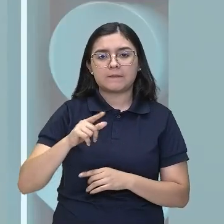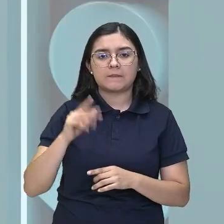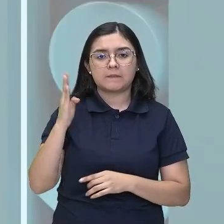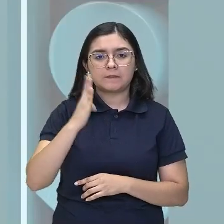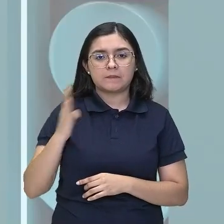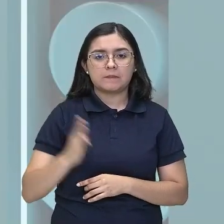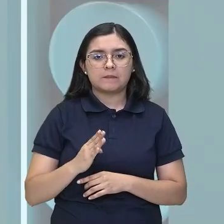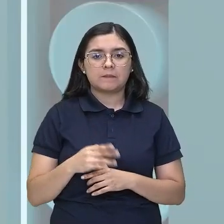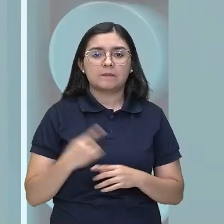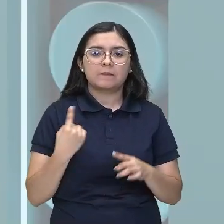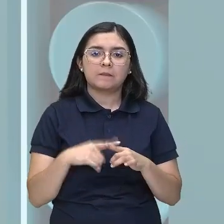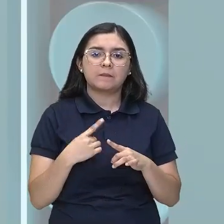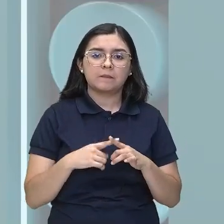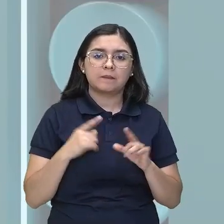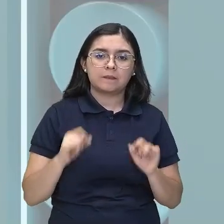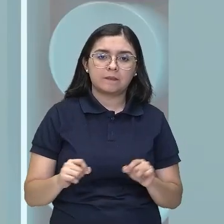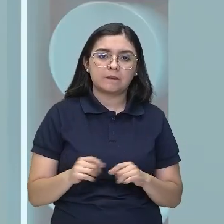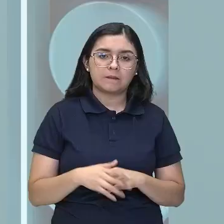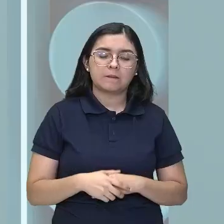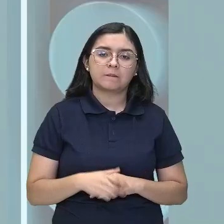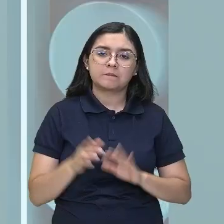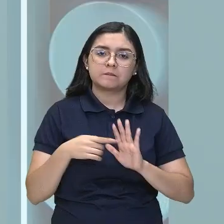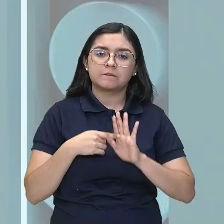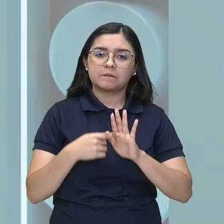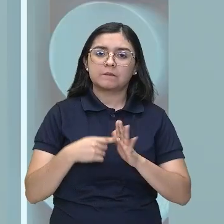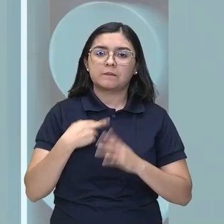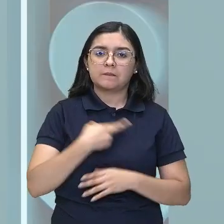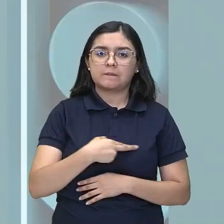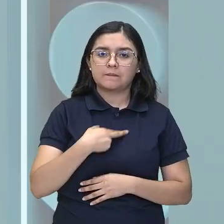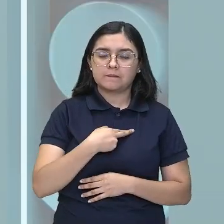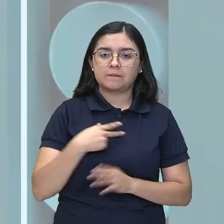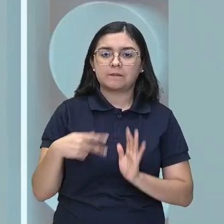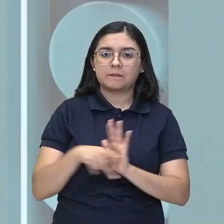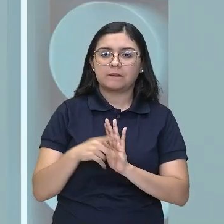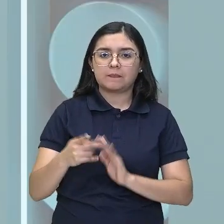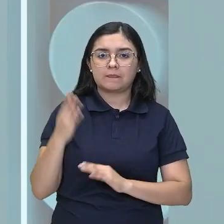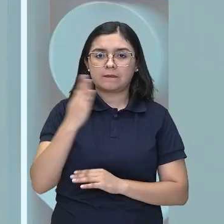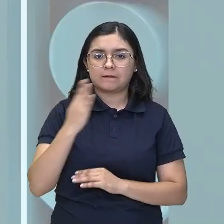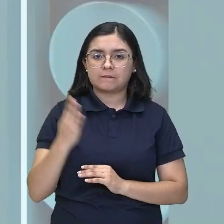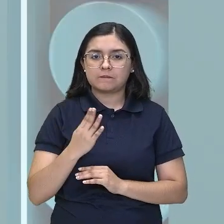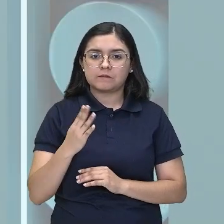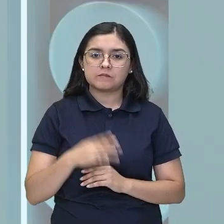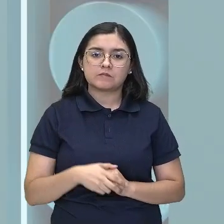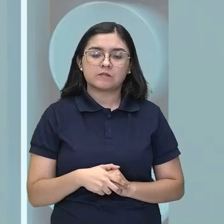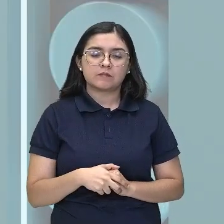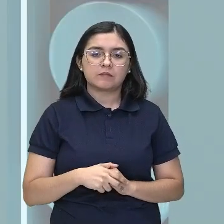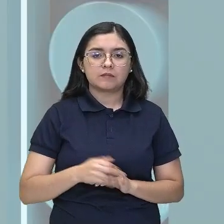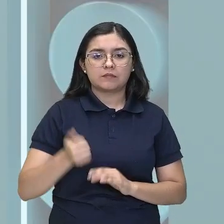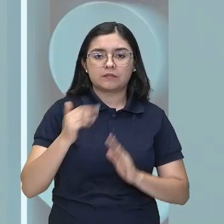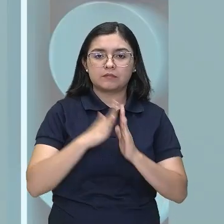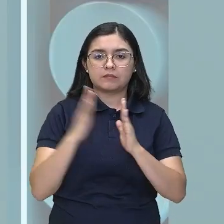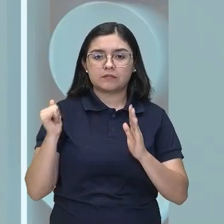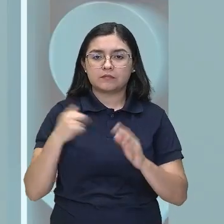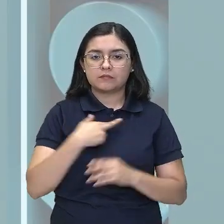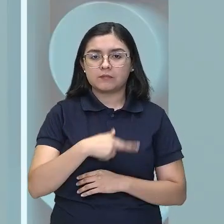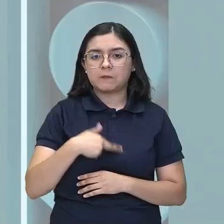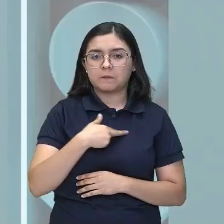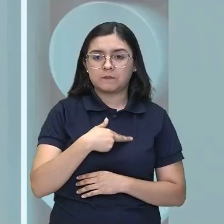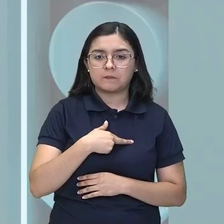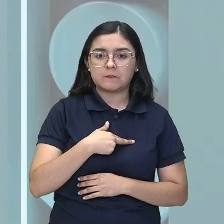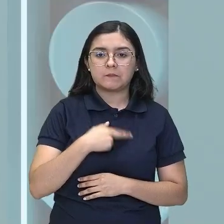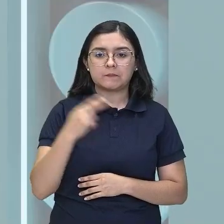ser pelo fato, claro, de que inaugura o romantismo no Brasil, a primeira estética romântica em território